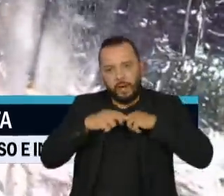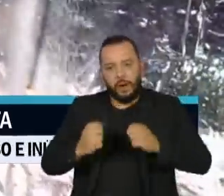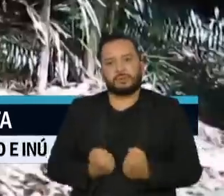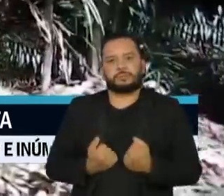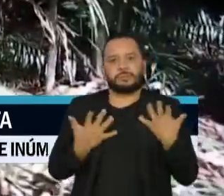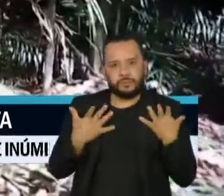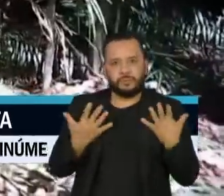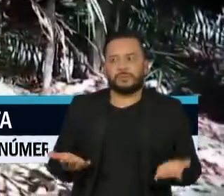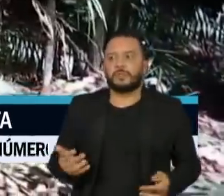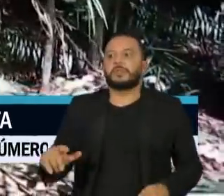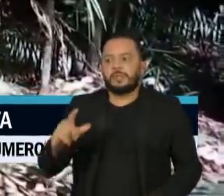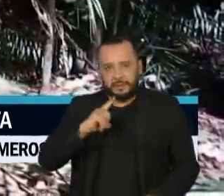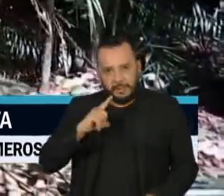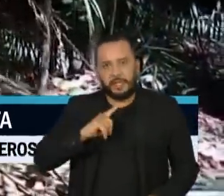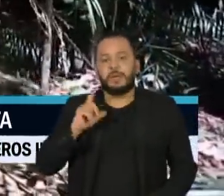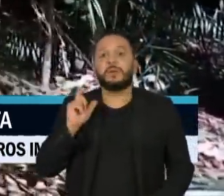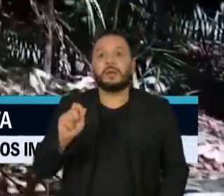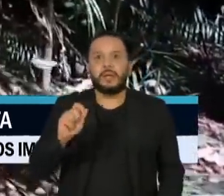desmatamento.